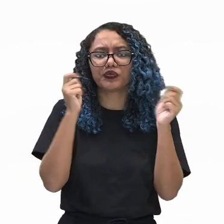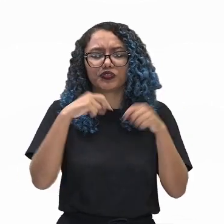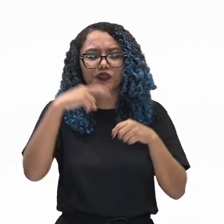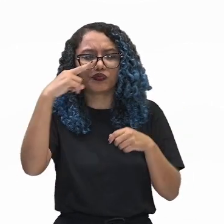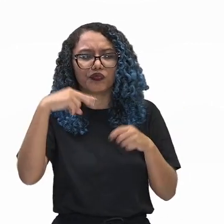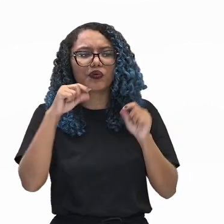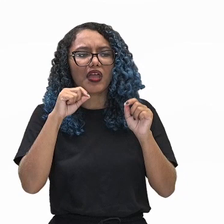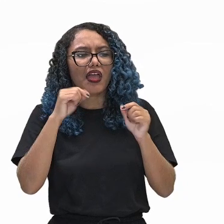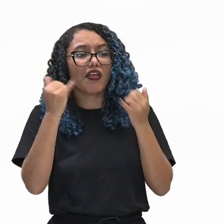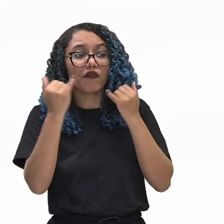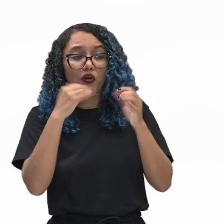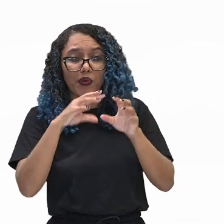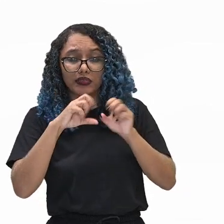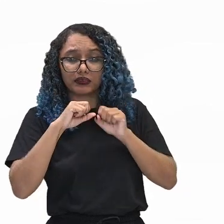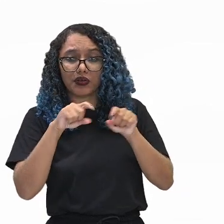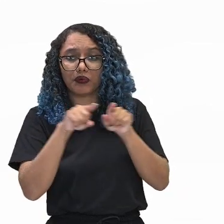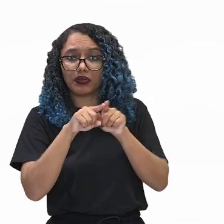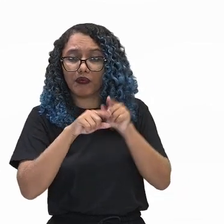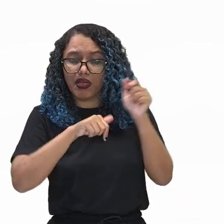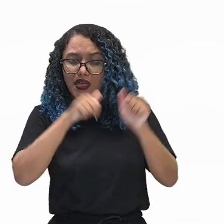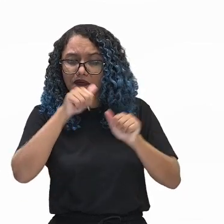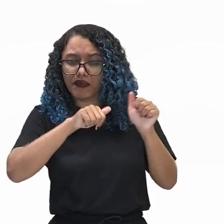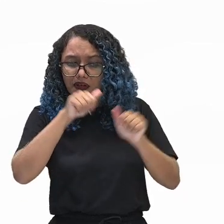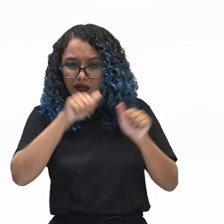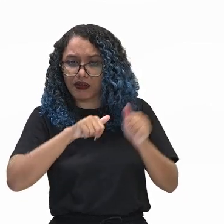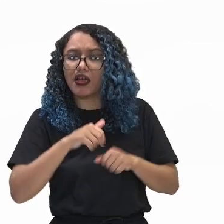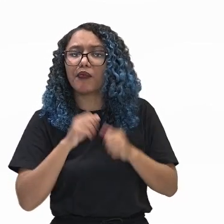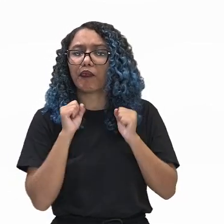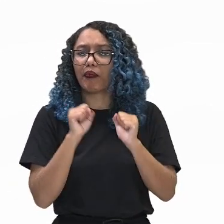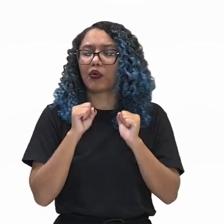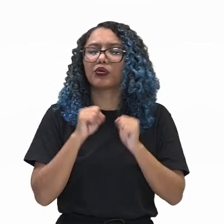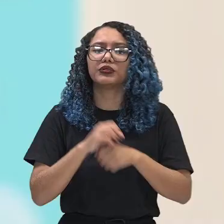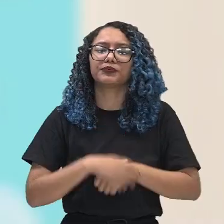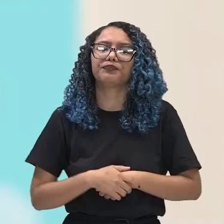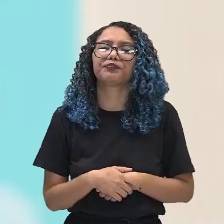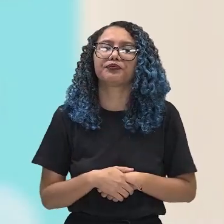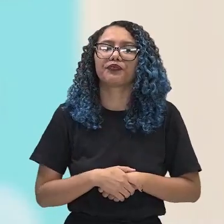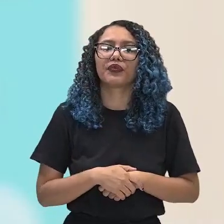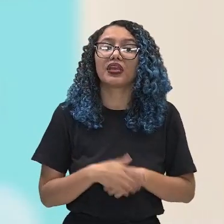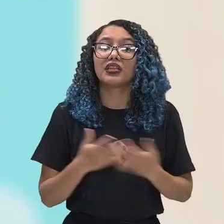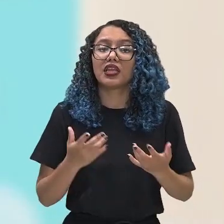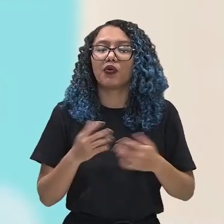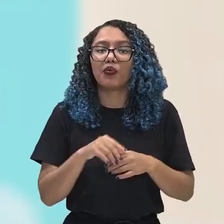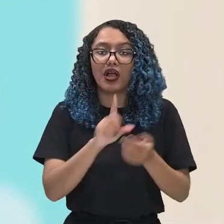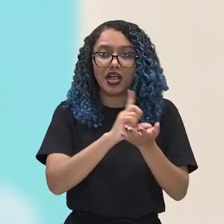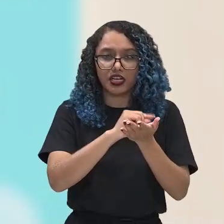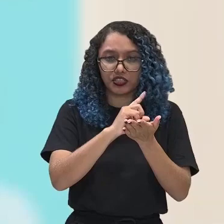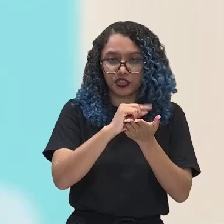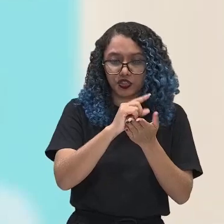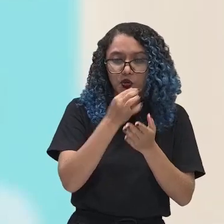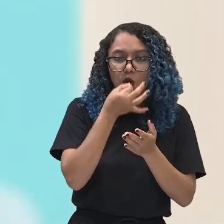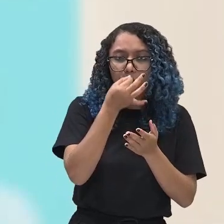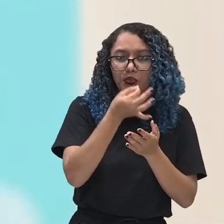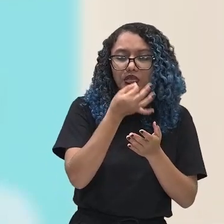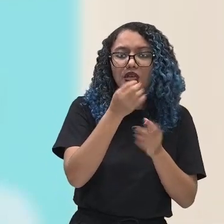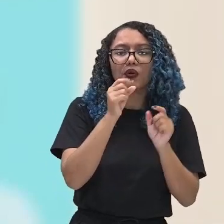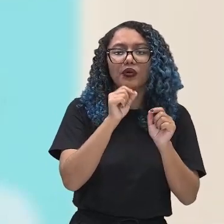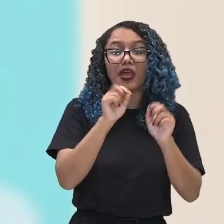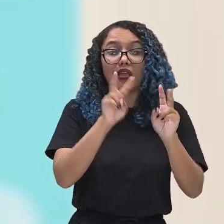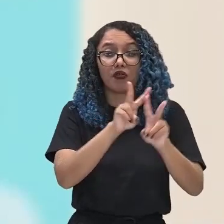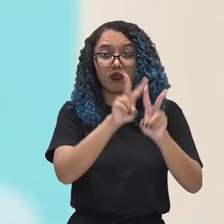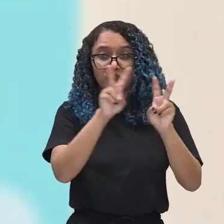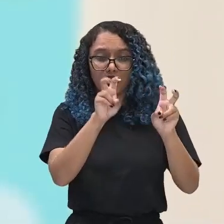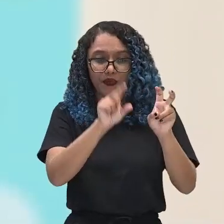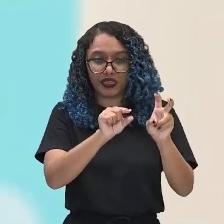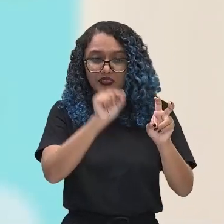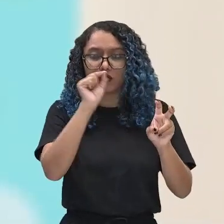compreender como funciona uma resenha crítica. Diferentemente do artigo de opinião, no artigo de opinião, eu pego um tema e